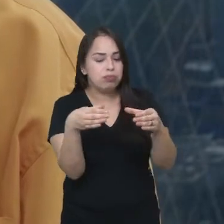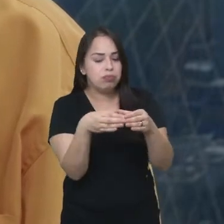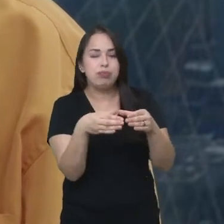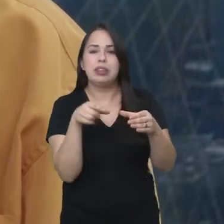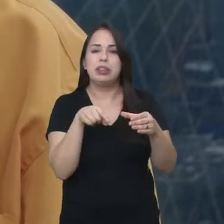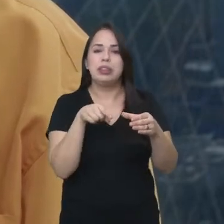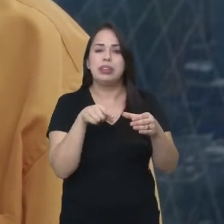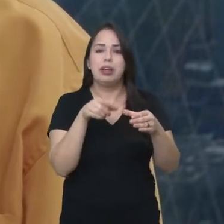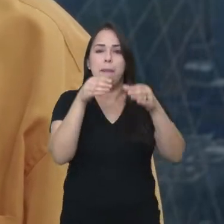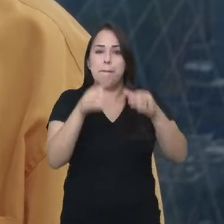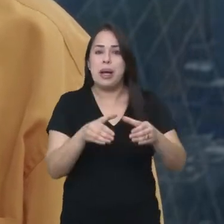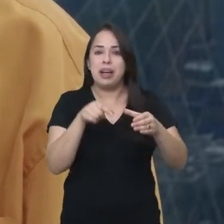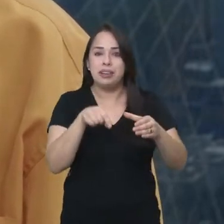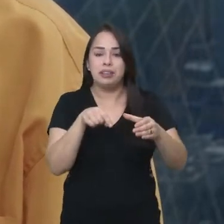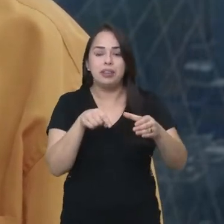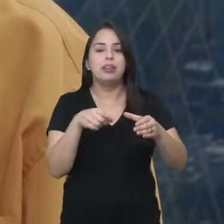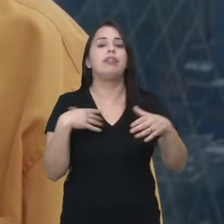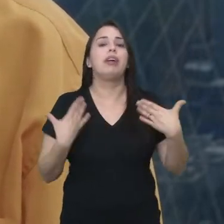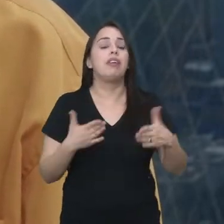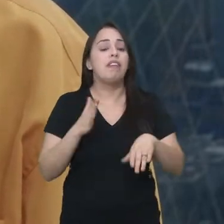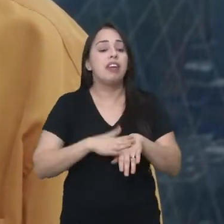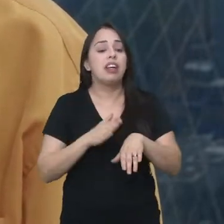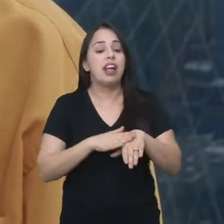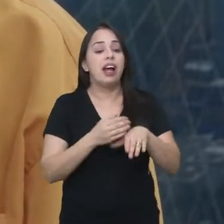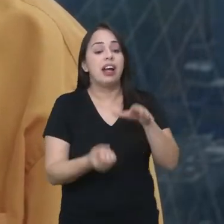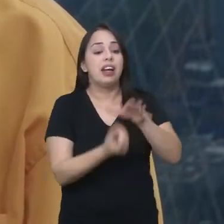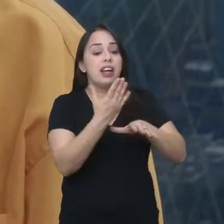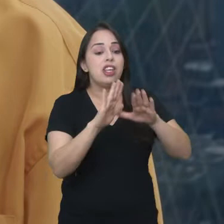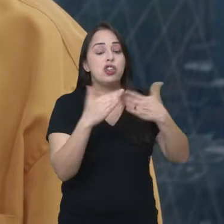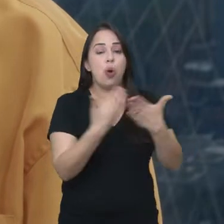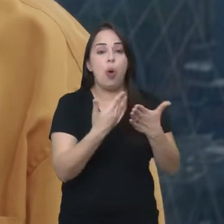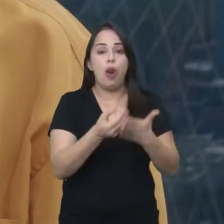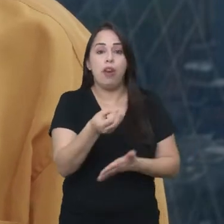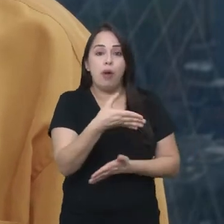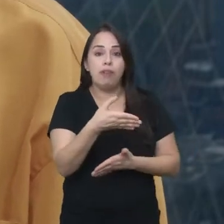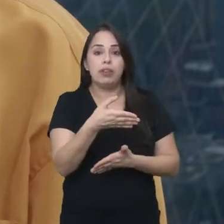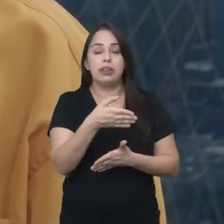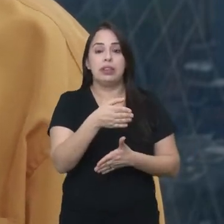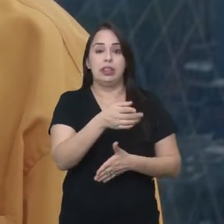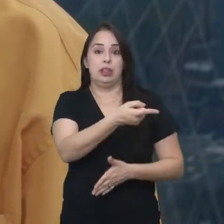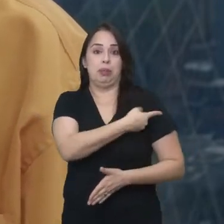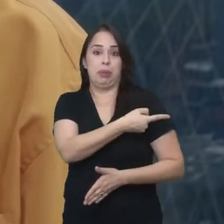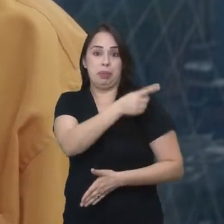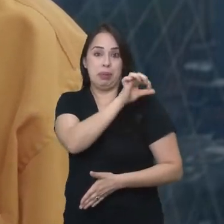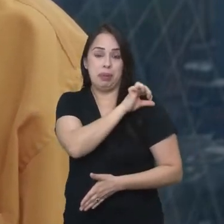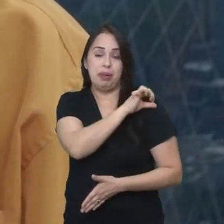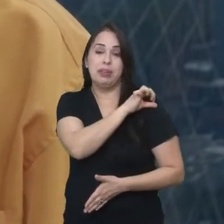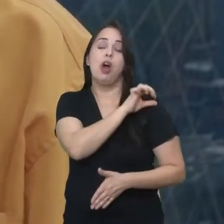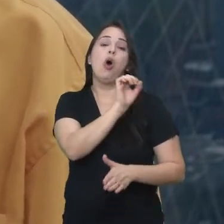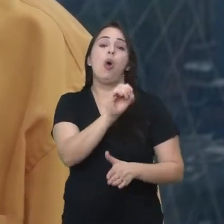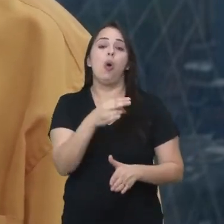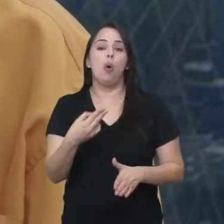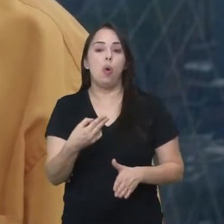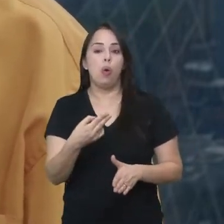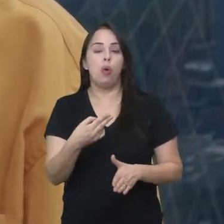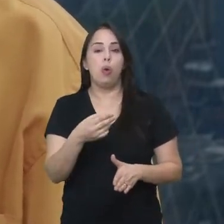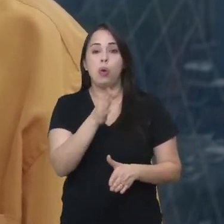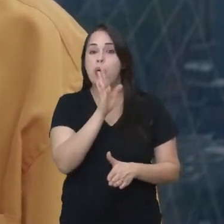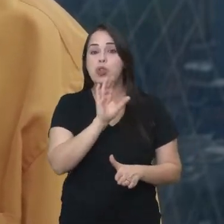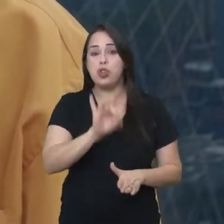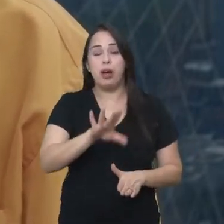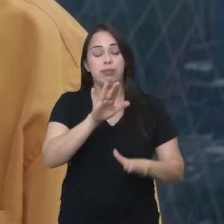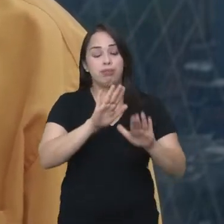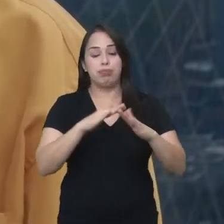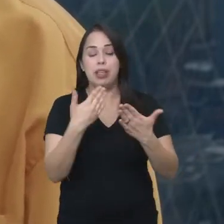criado, né? E aí aonde vai ser criado novas escolas, seja ela de ensino fundamental, médio ou de educação